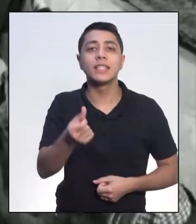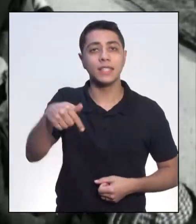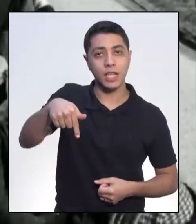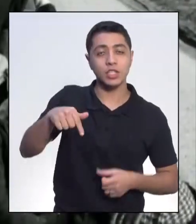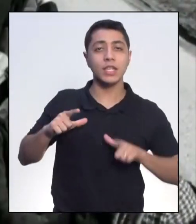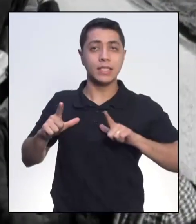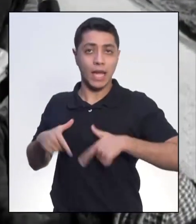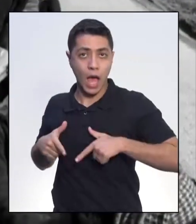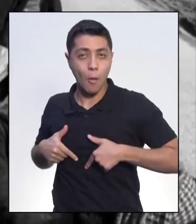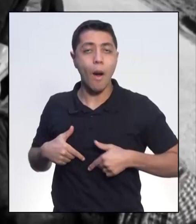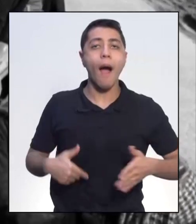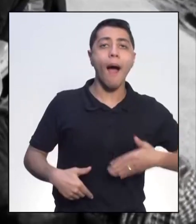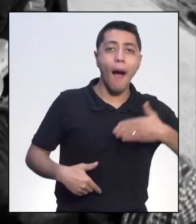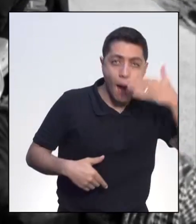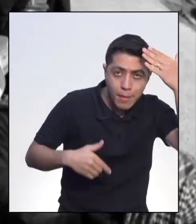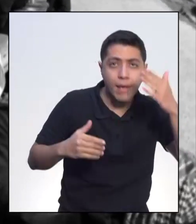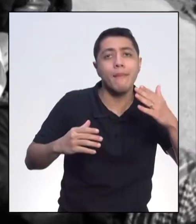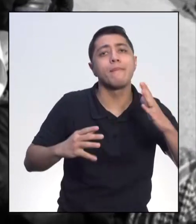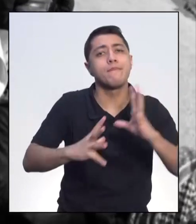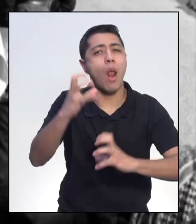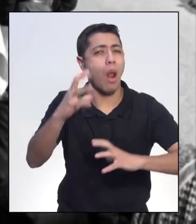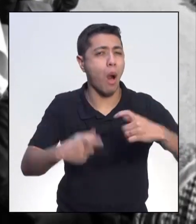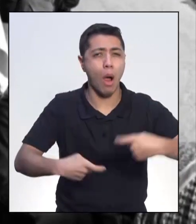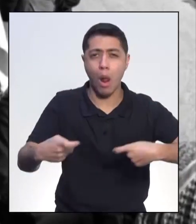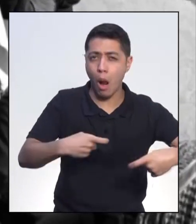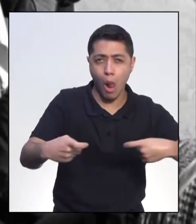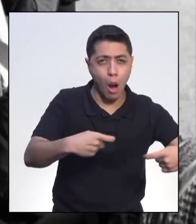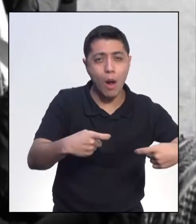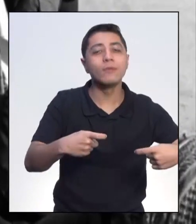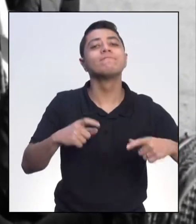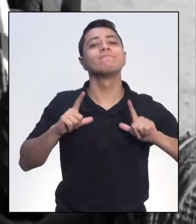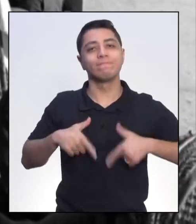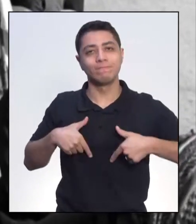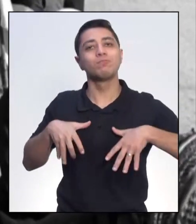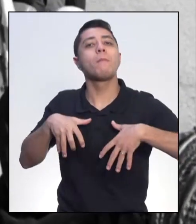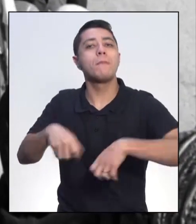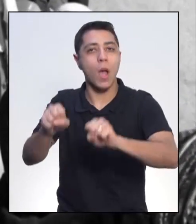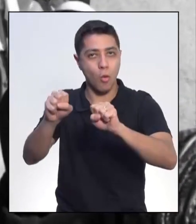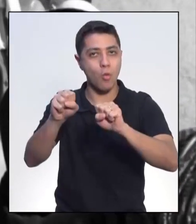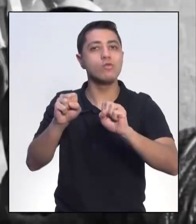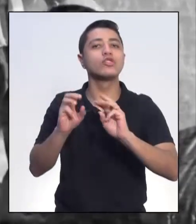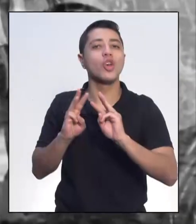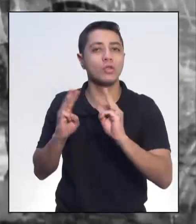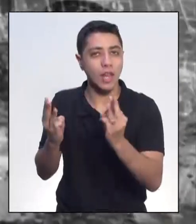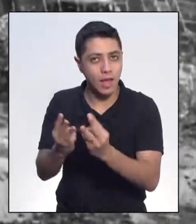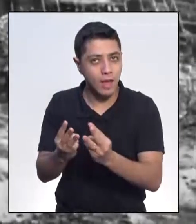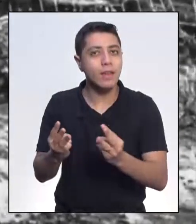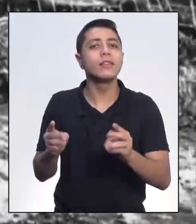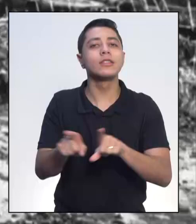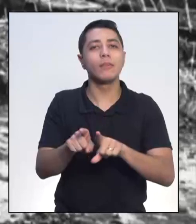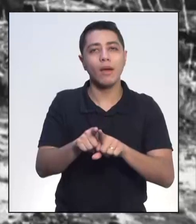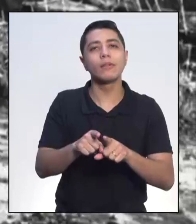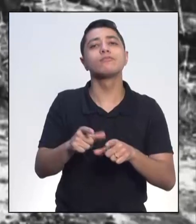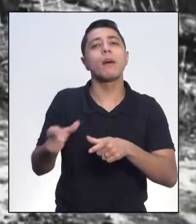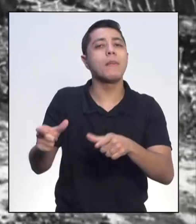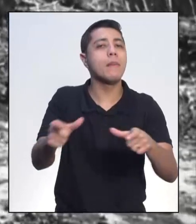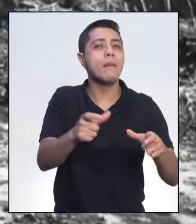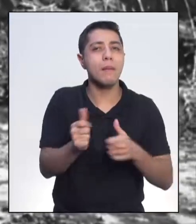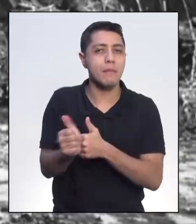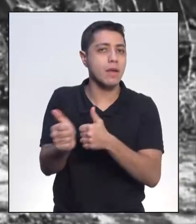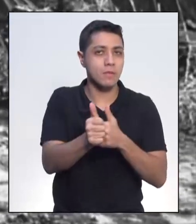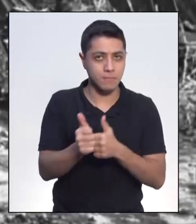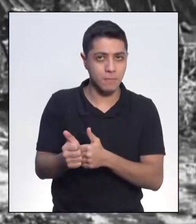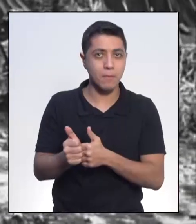de Gaza e a Cisjordânia, incluindo Jerusalém Oriental, a Península do Sinai e as colinas de Golã. Ao menos 500